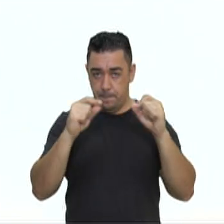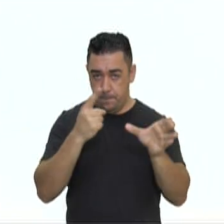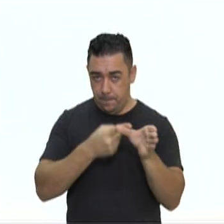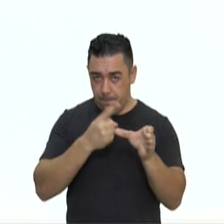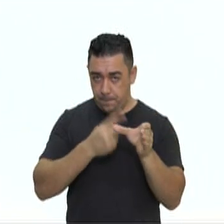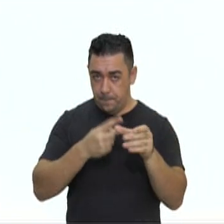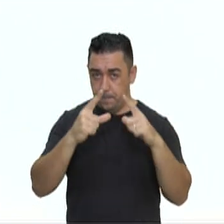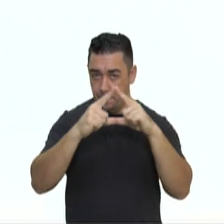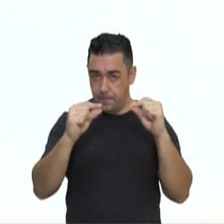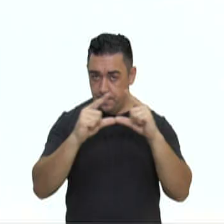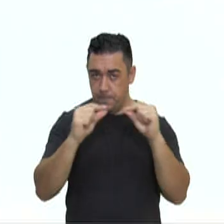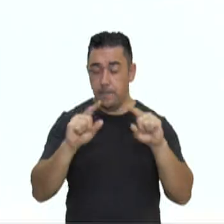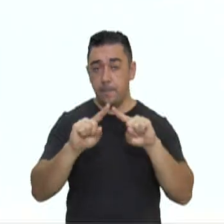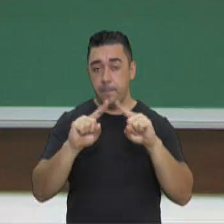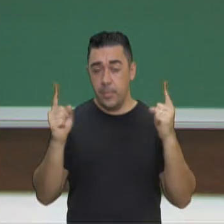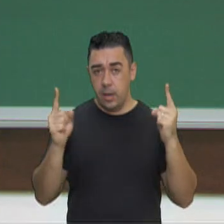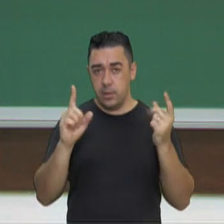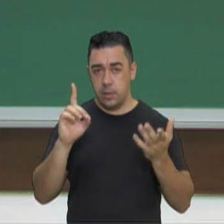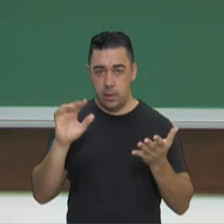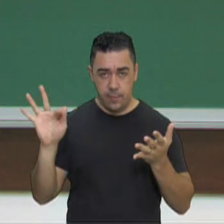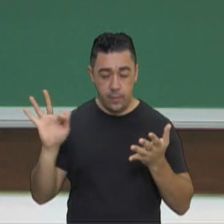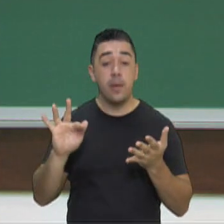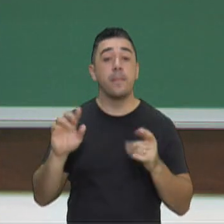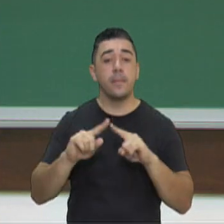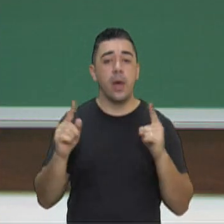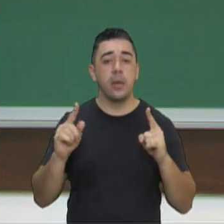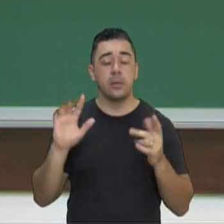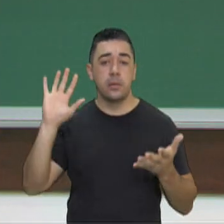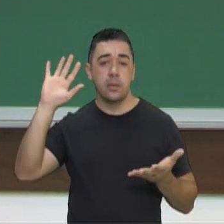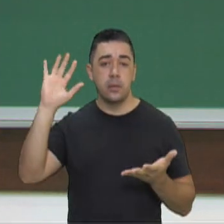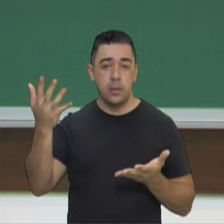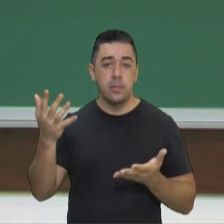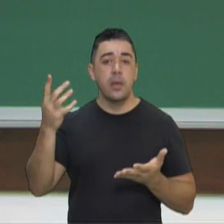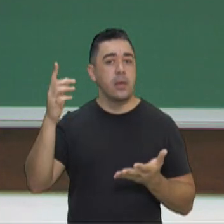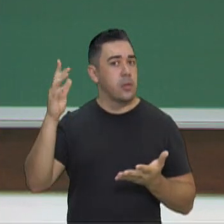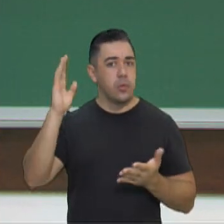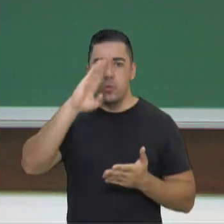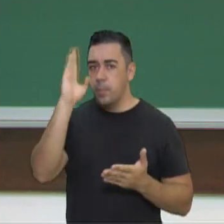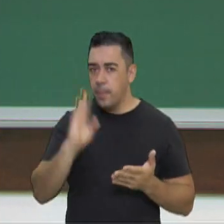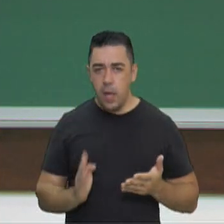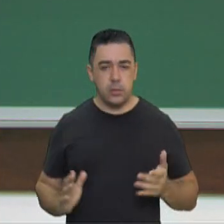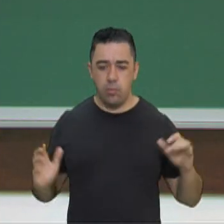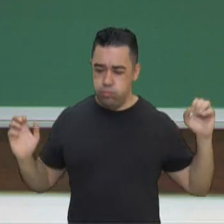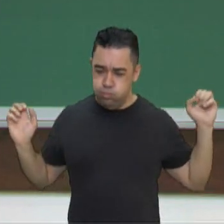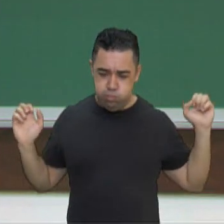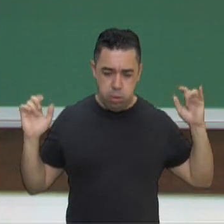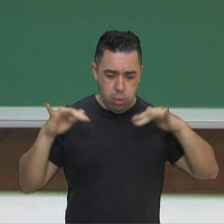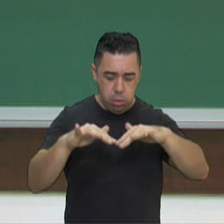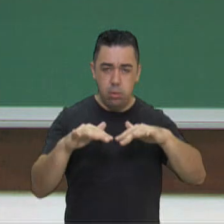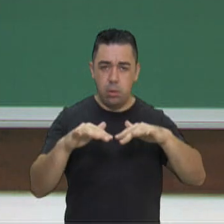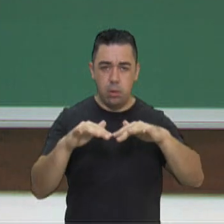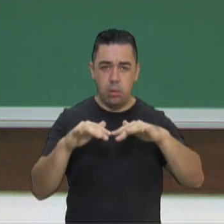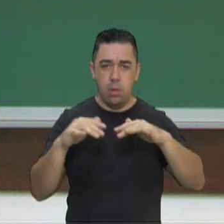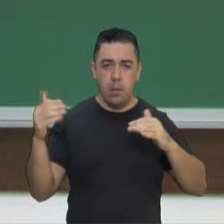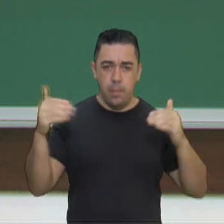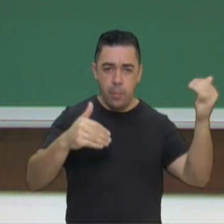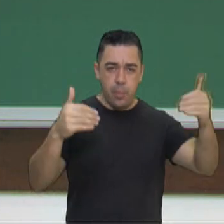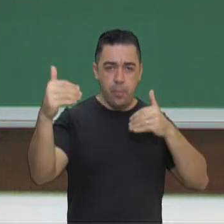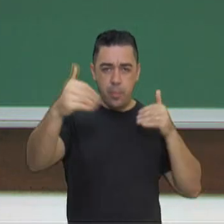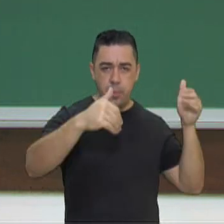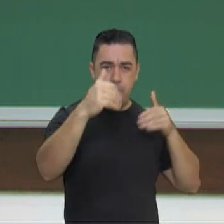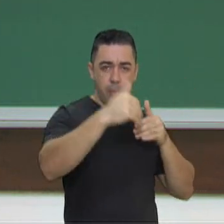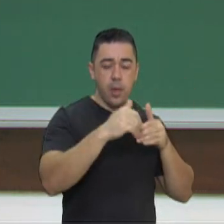Mas todas as variáveis climáticas que eles recebem são do Brasil inteiro. Então, tem várias estações